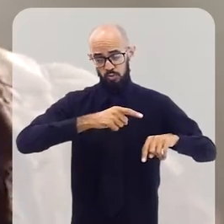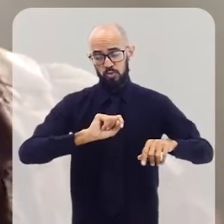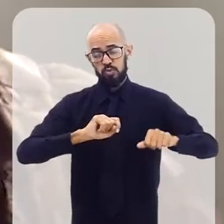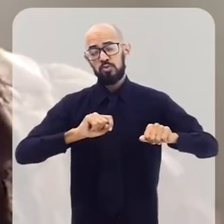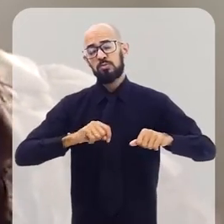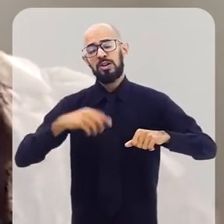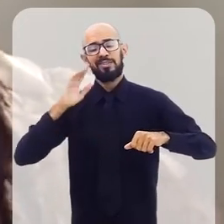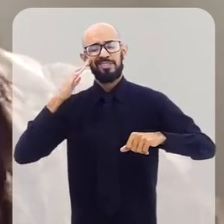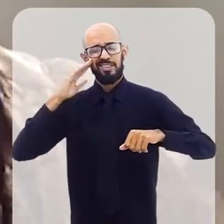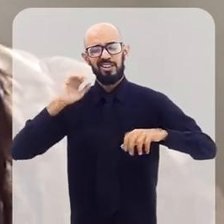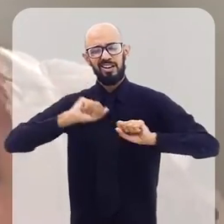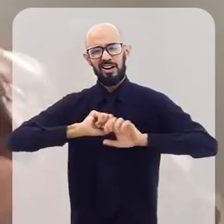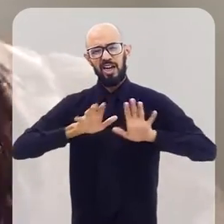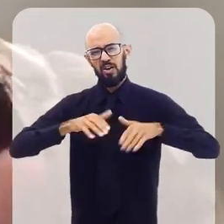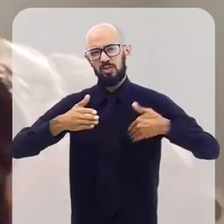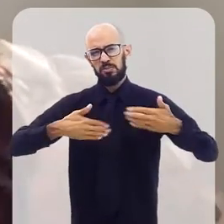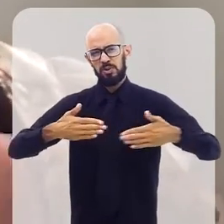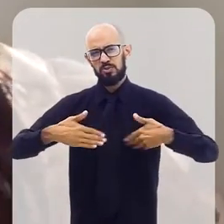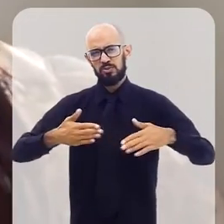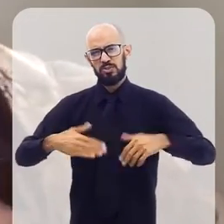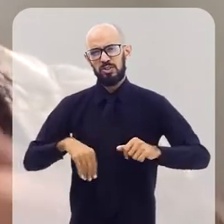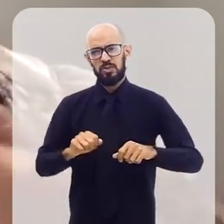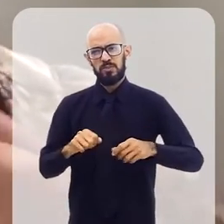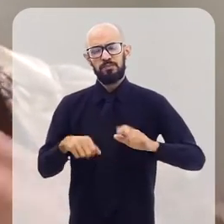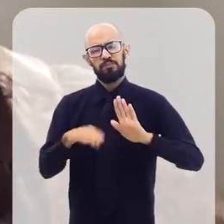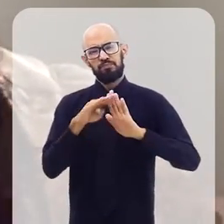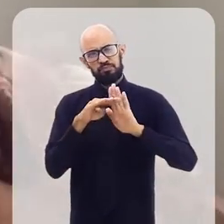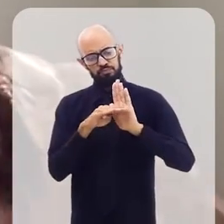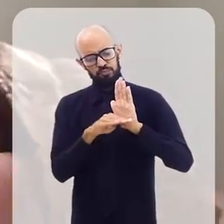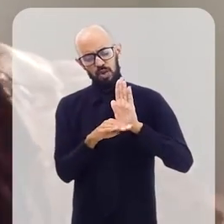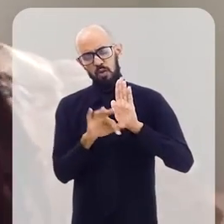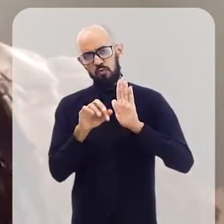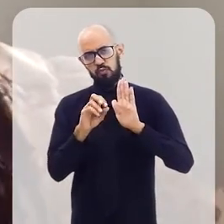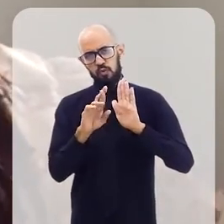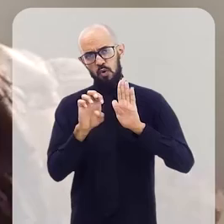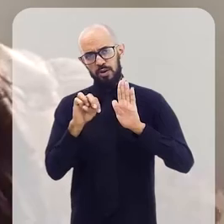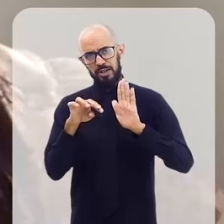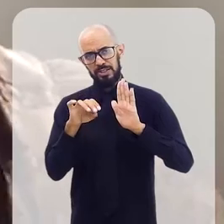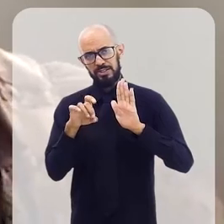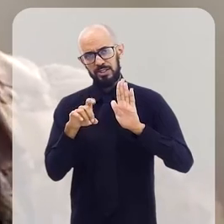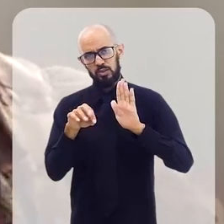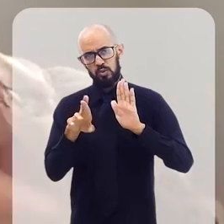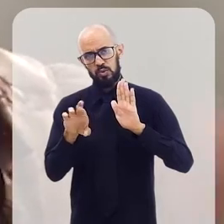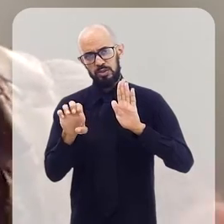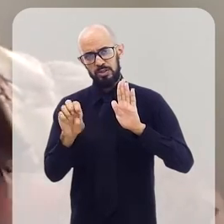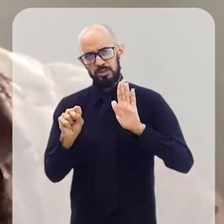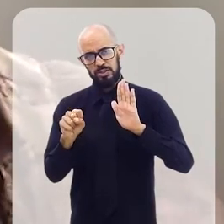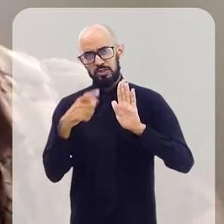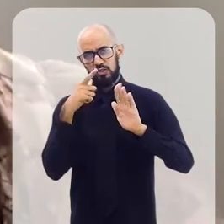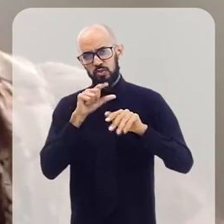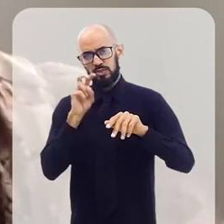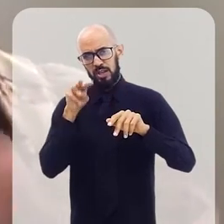cadeia produtiva, detalhes de governança, se publica lista de fornecedores, né? Então, se a gente